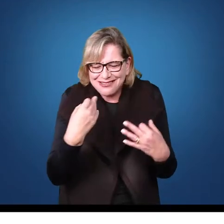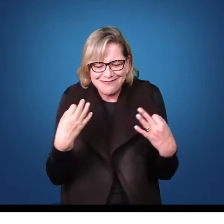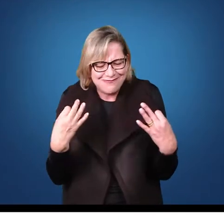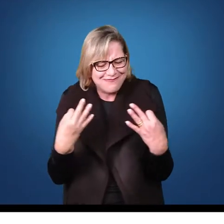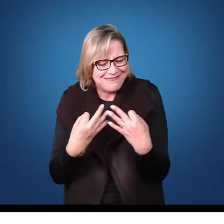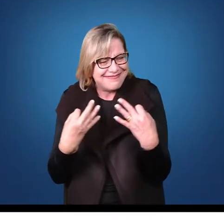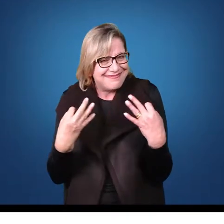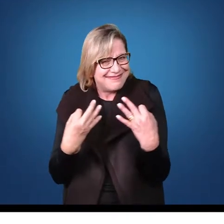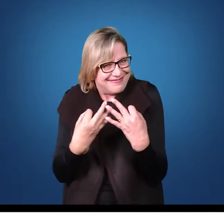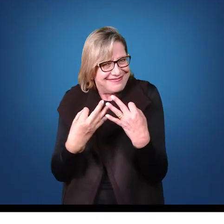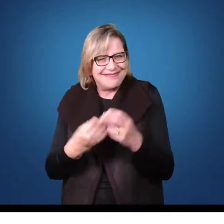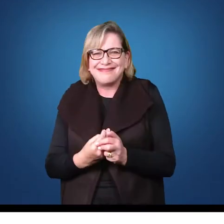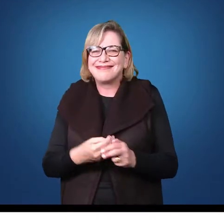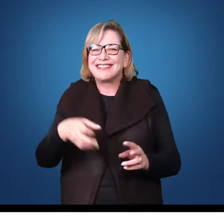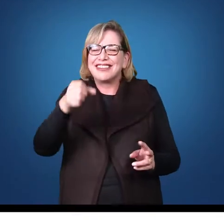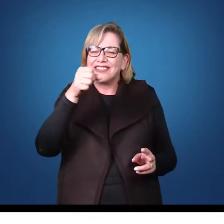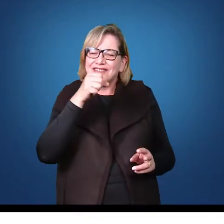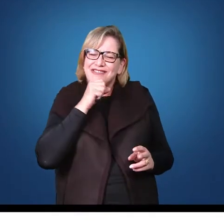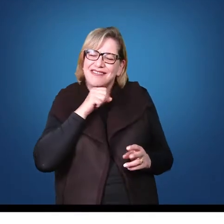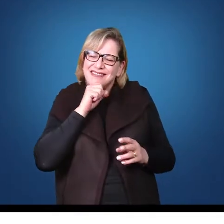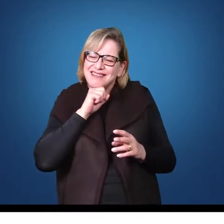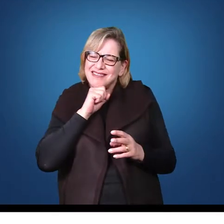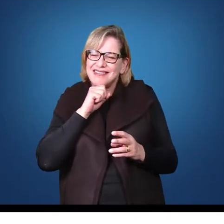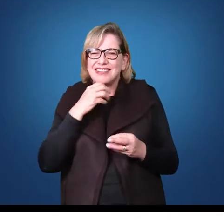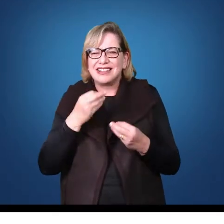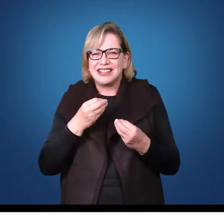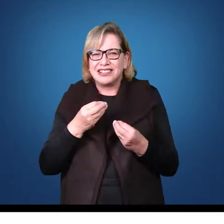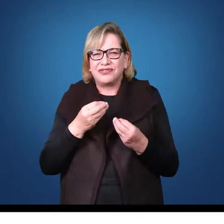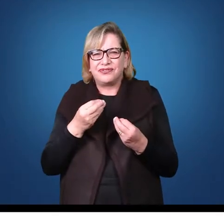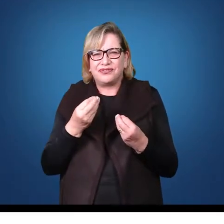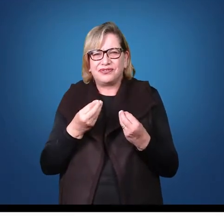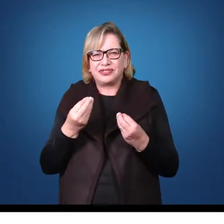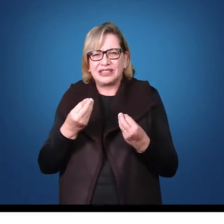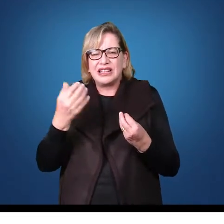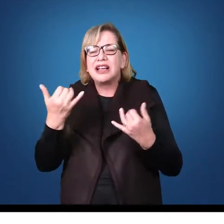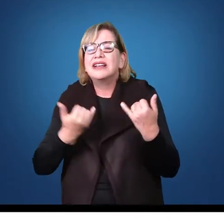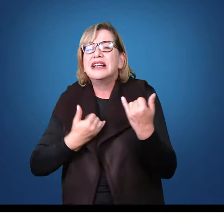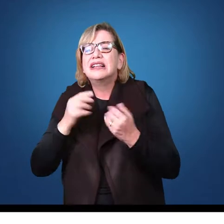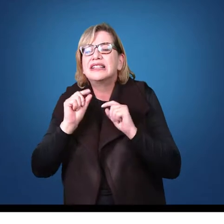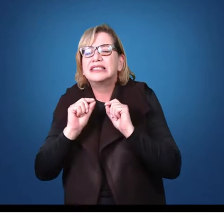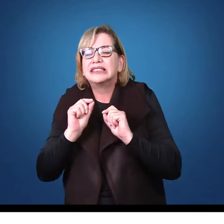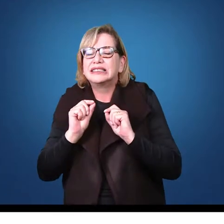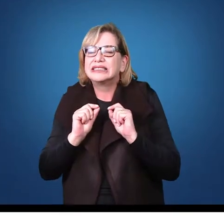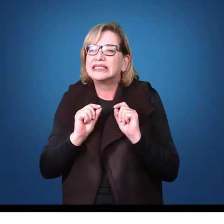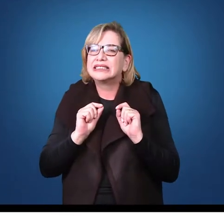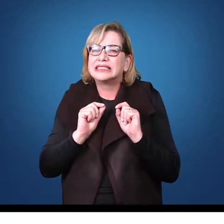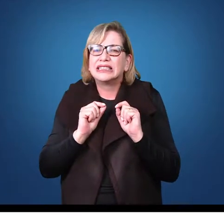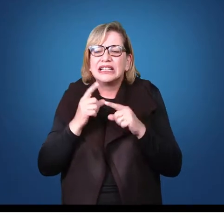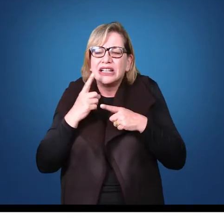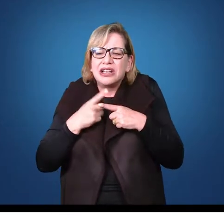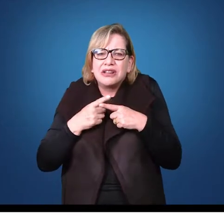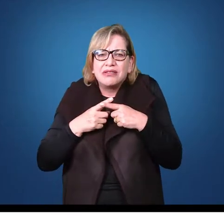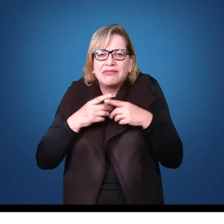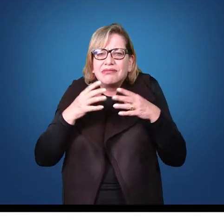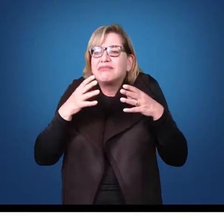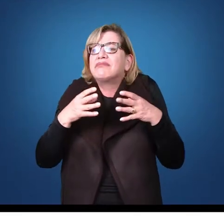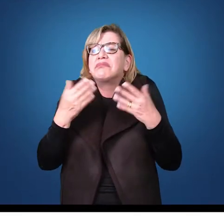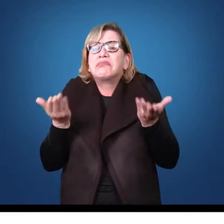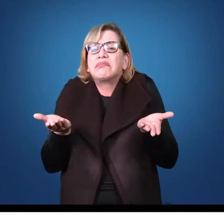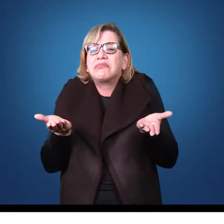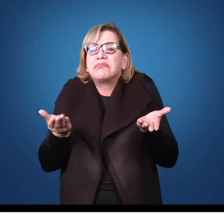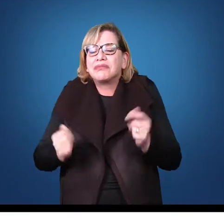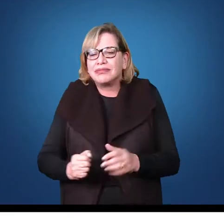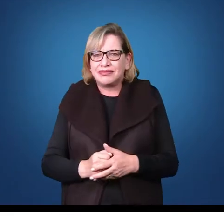arrumado. Vovô, vovô, vovô, me diga lá, por que